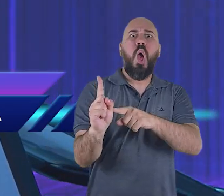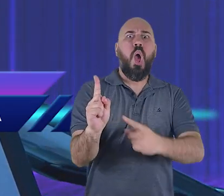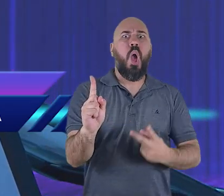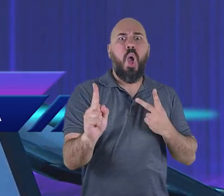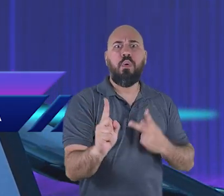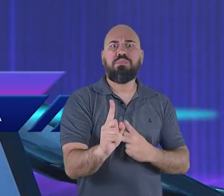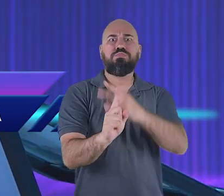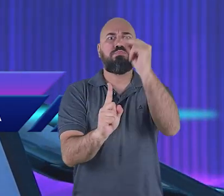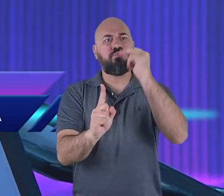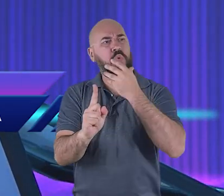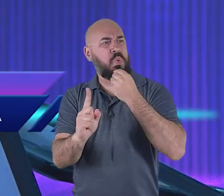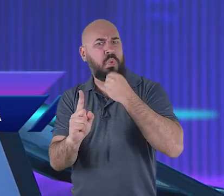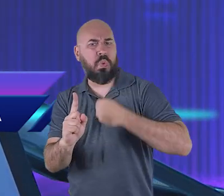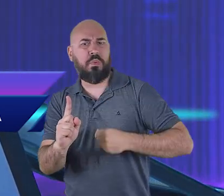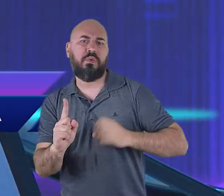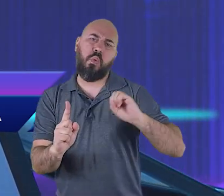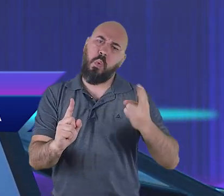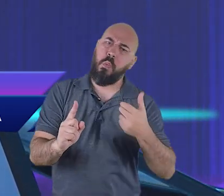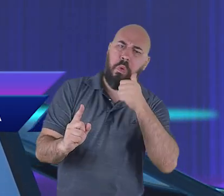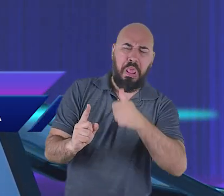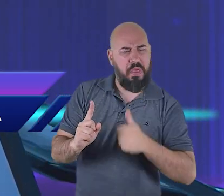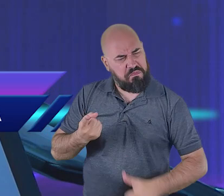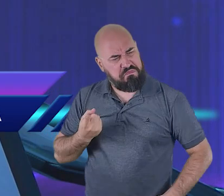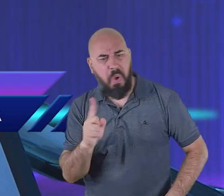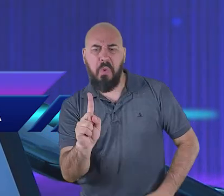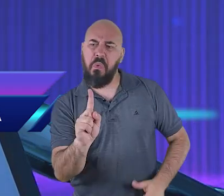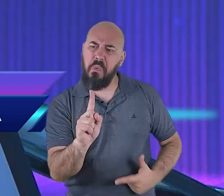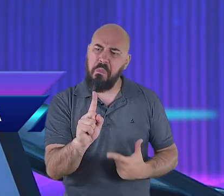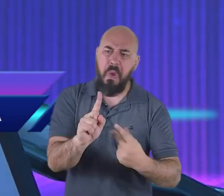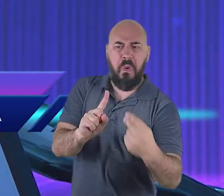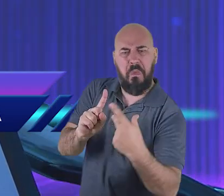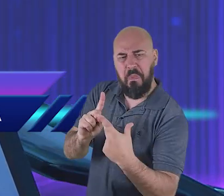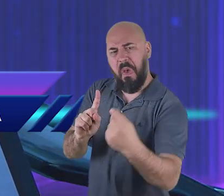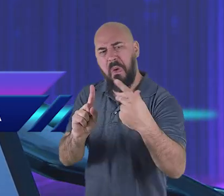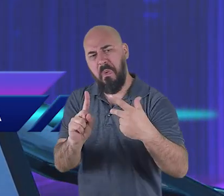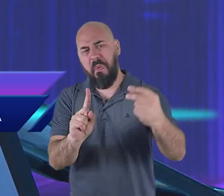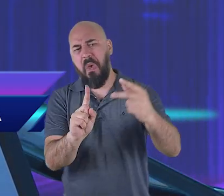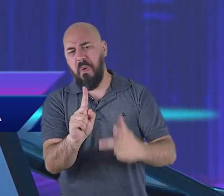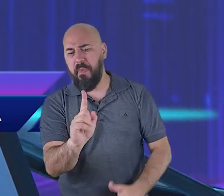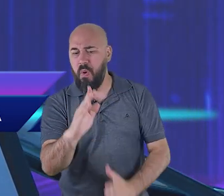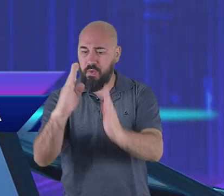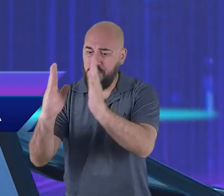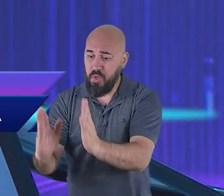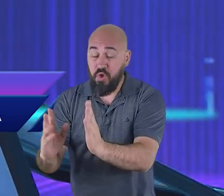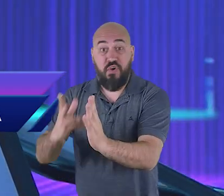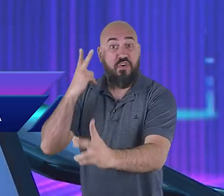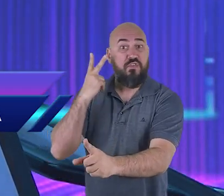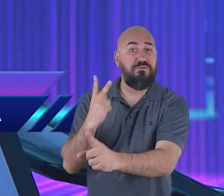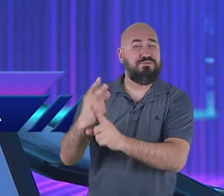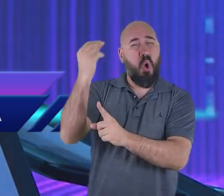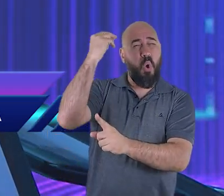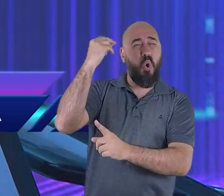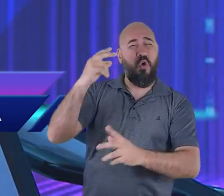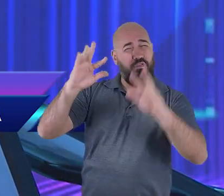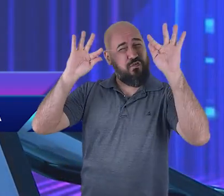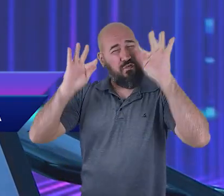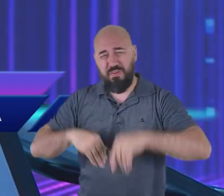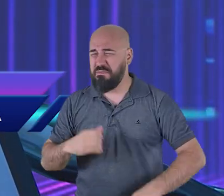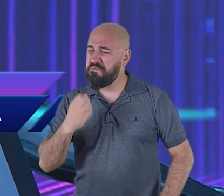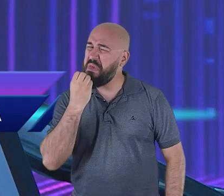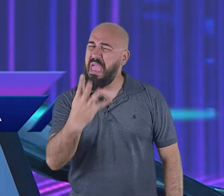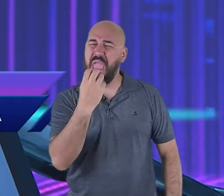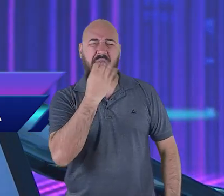Quando eu falo sobre isso, talvez você lembre de algum filme que você viu, algum livro que você leu, que segue exatamente essa